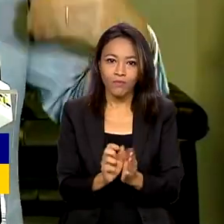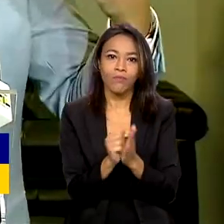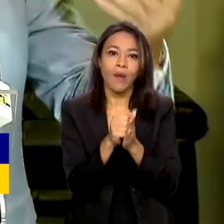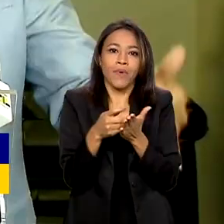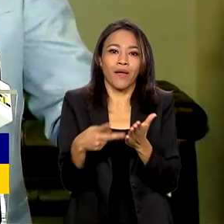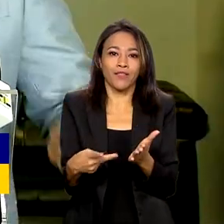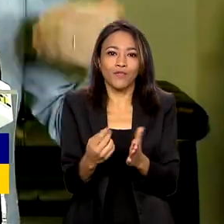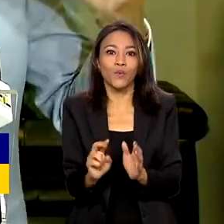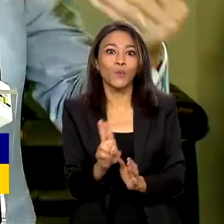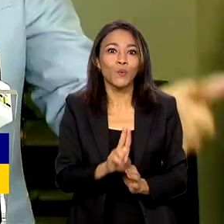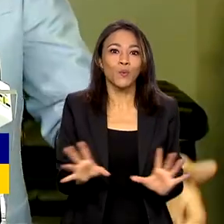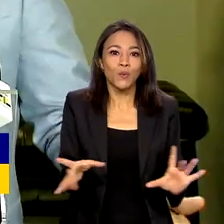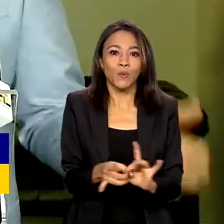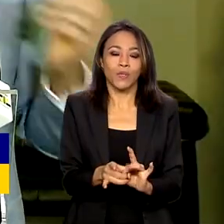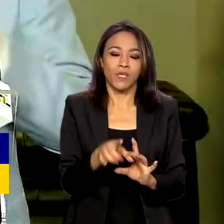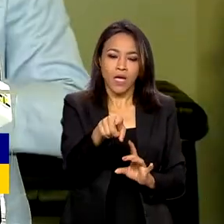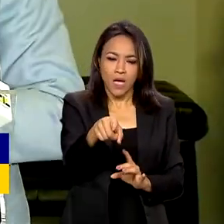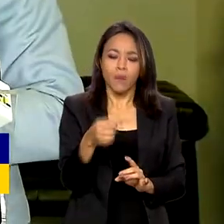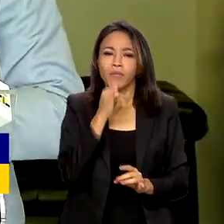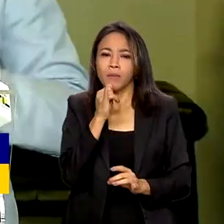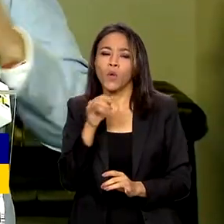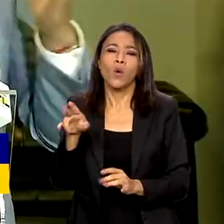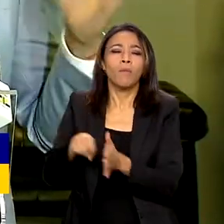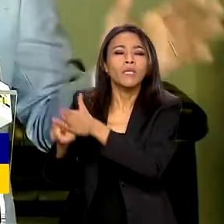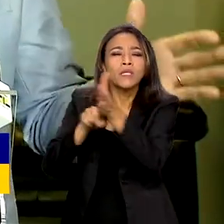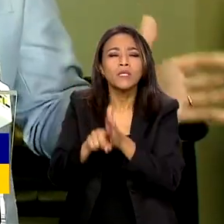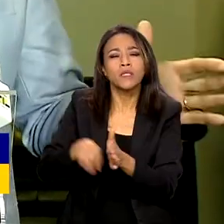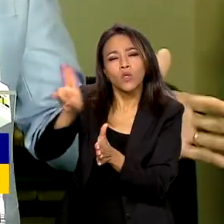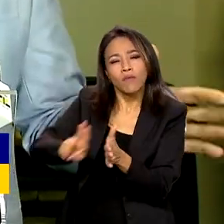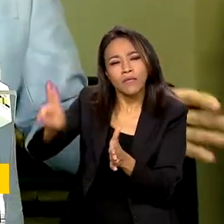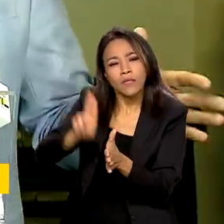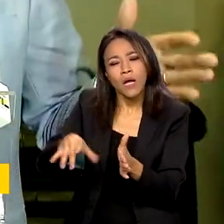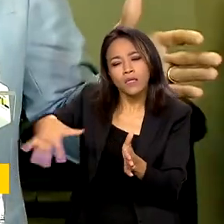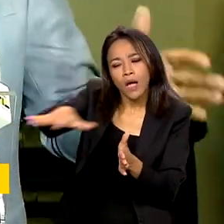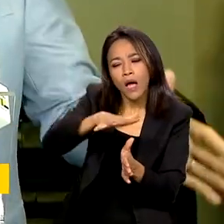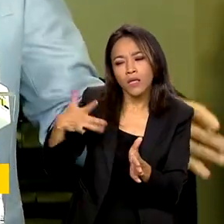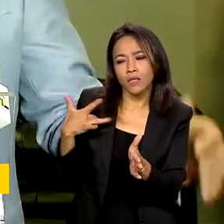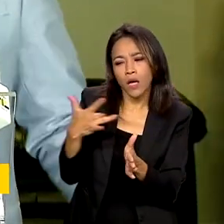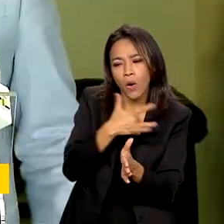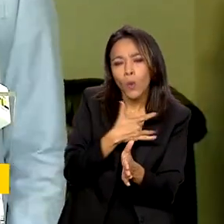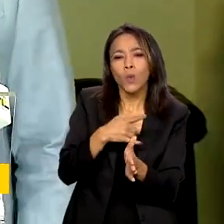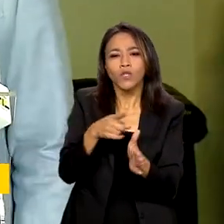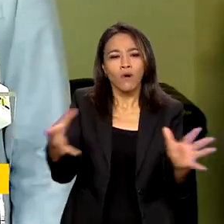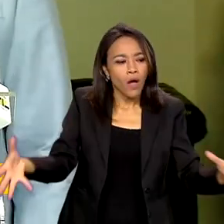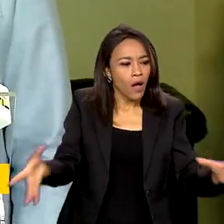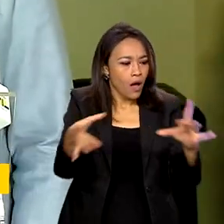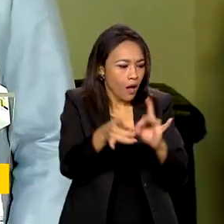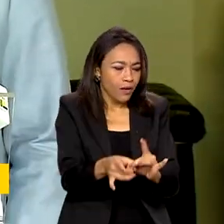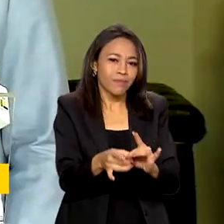de inovação que é feita na universidade na área de saúde. Essa integração também vai ajudar muito nesse sentido.